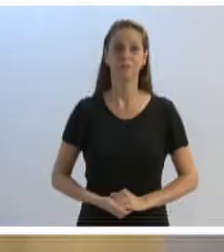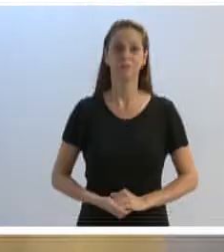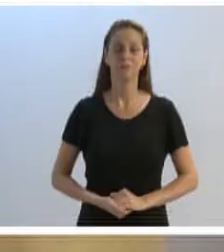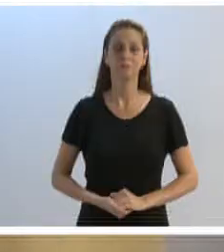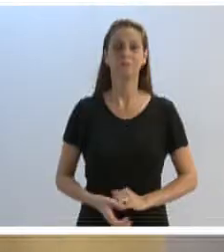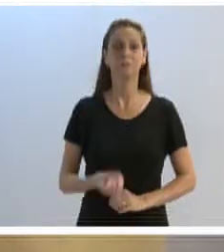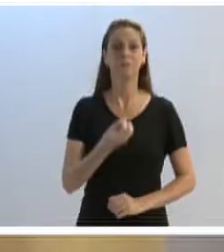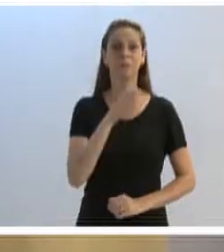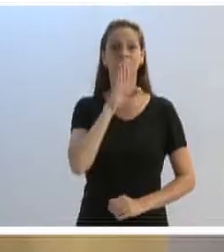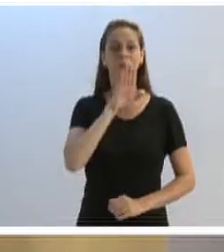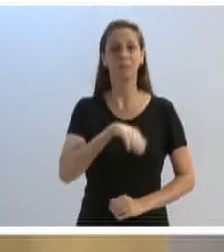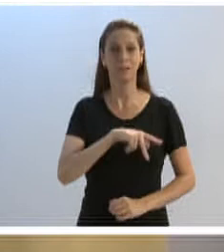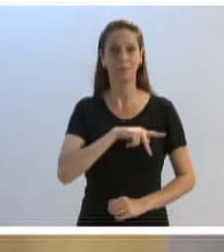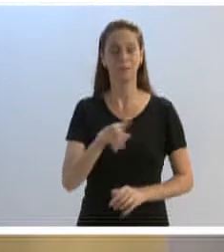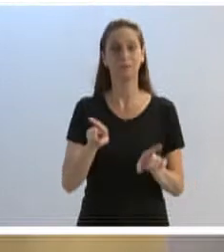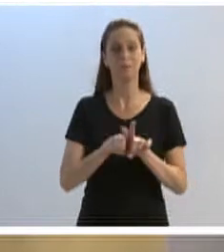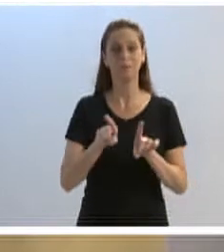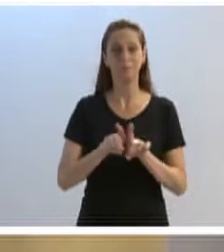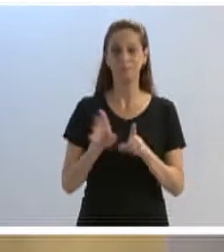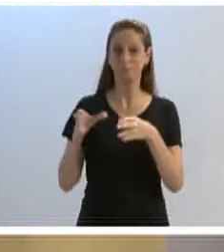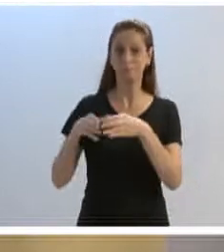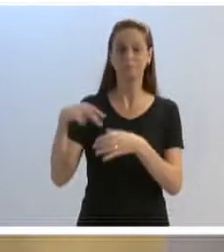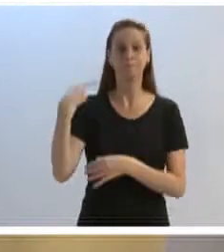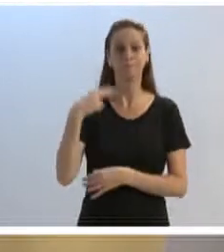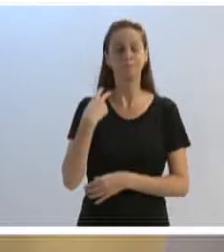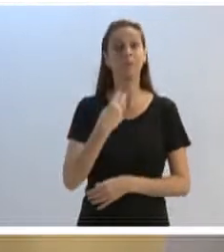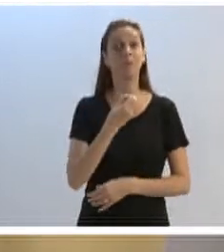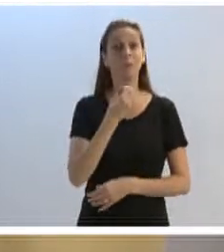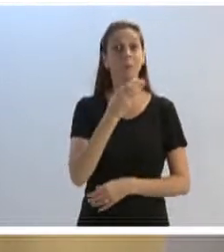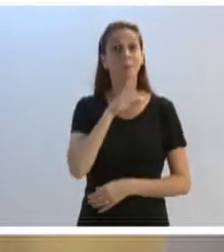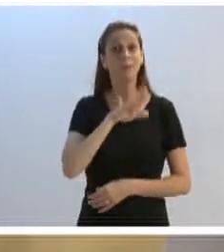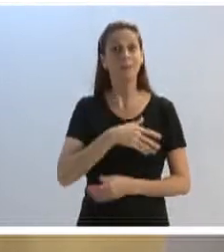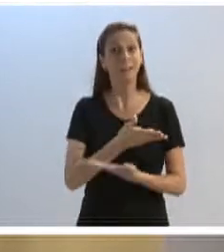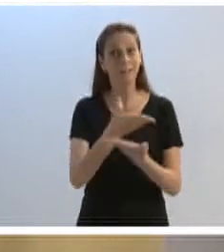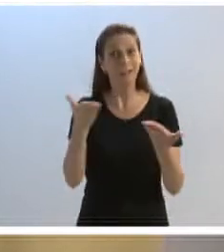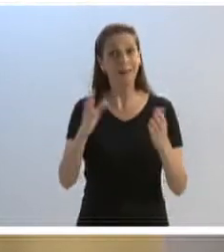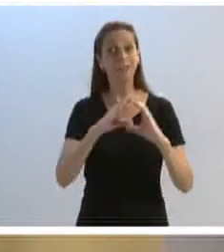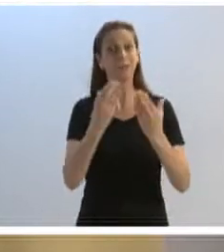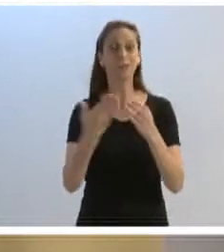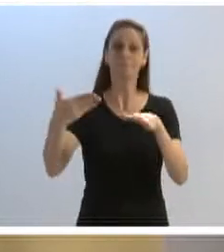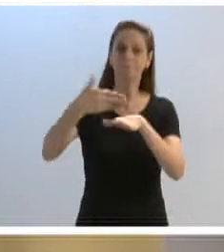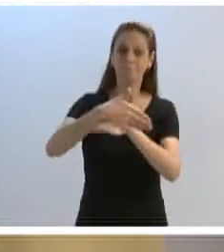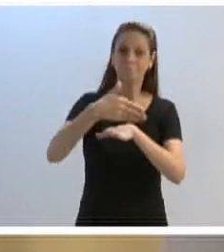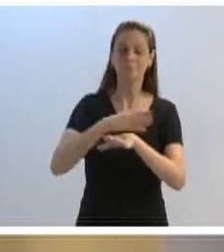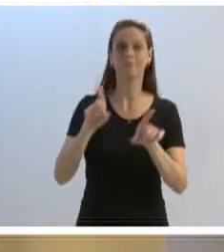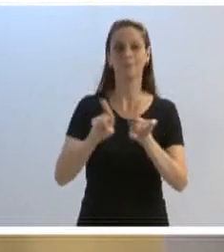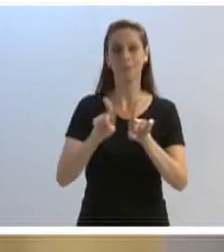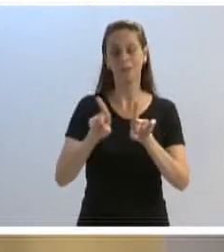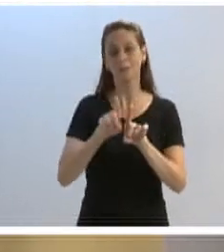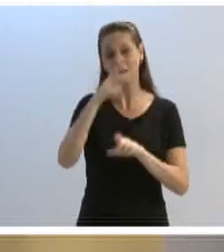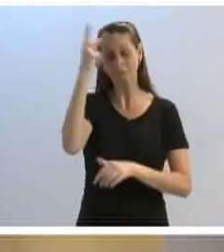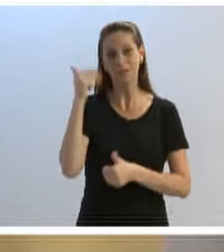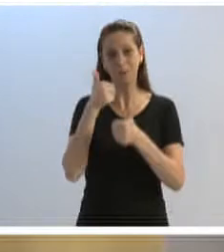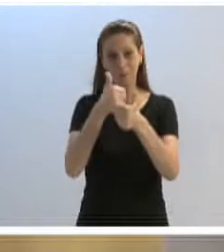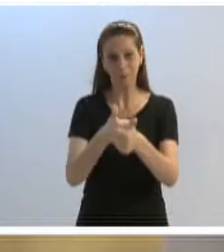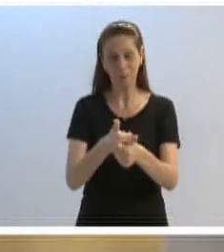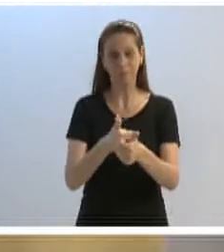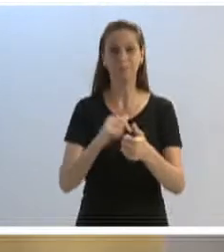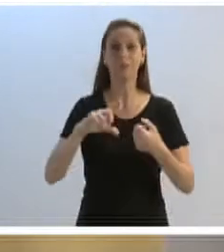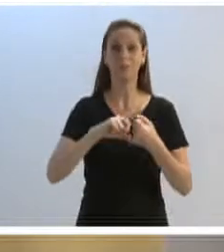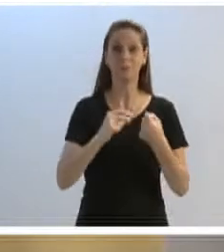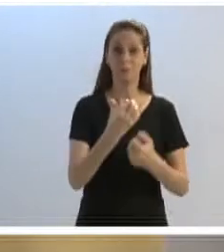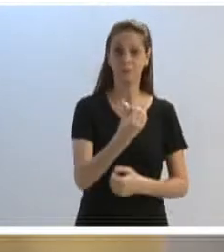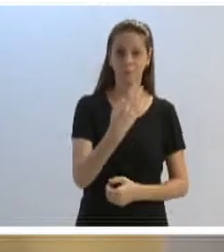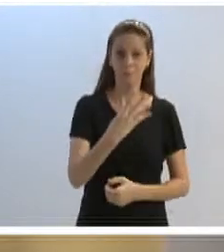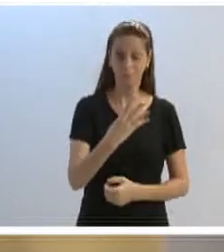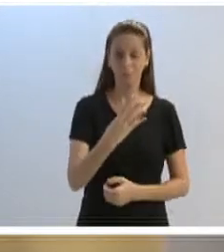Boa tarde, presidente. Boa tarde aos colegas vereadores. Boa tarde à comunidade aqui prestigiando e a todos que acompanham os trabalhos dessa casa. Artigo 64 do